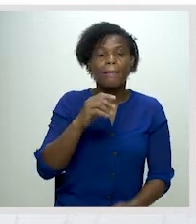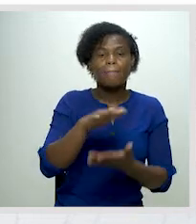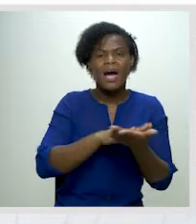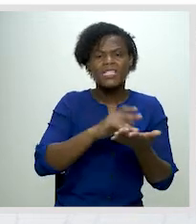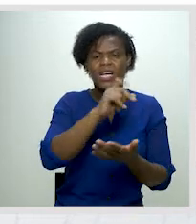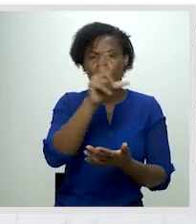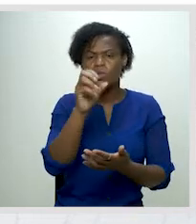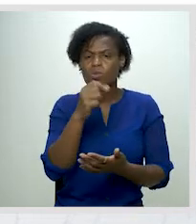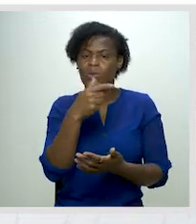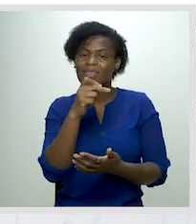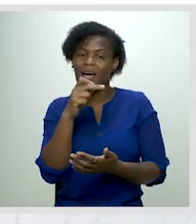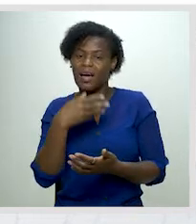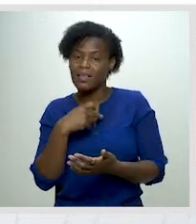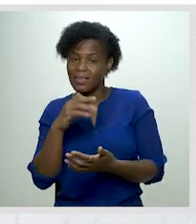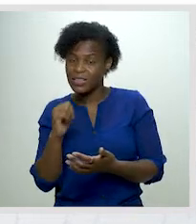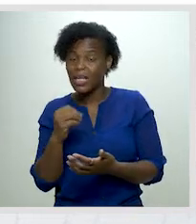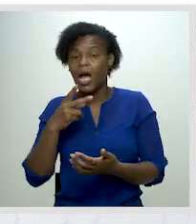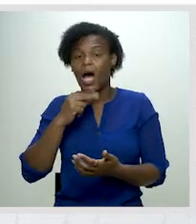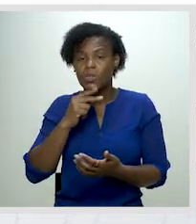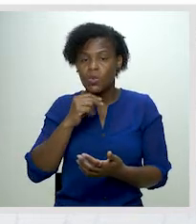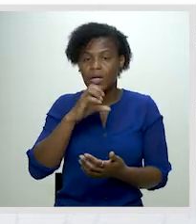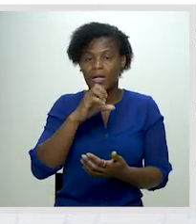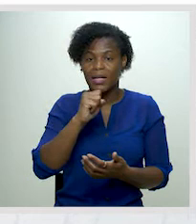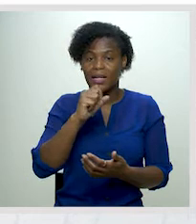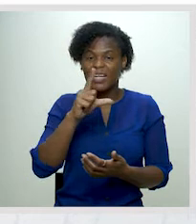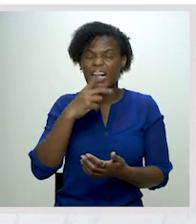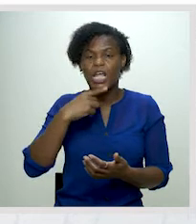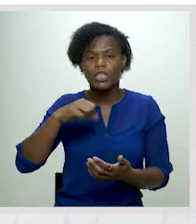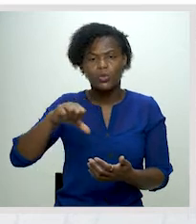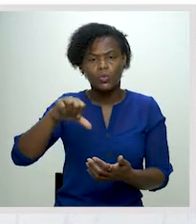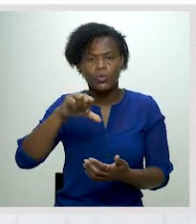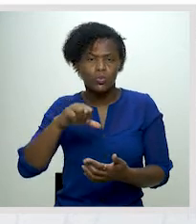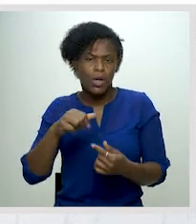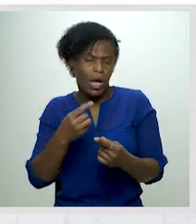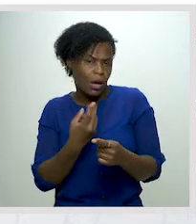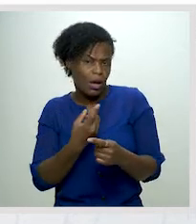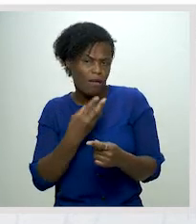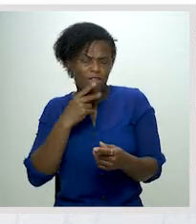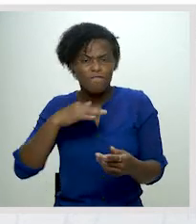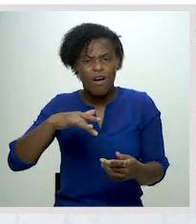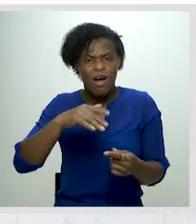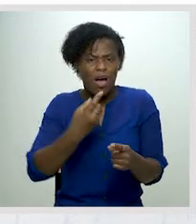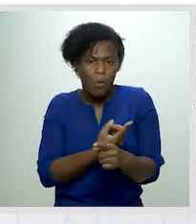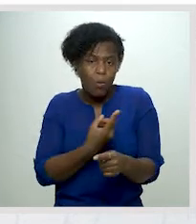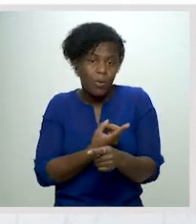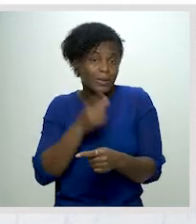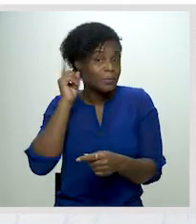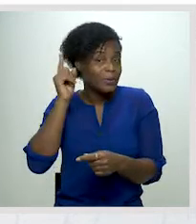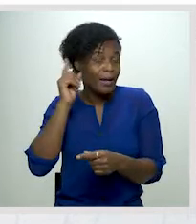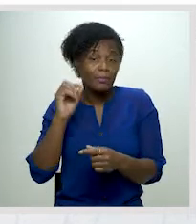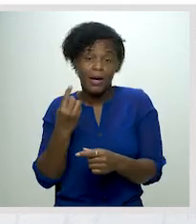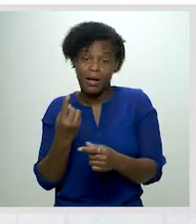açúcar, glicerol, ácidos gordos, os quais são as substâncias fundamentais da matéria viva.